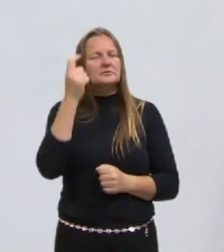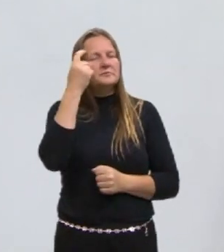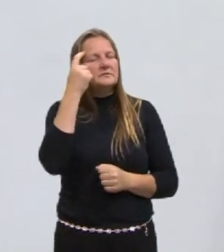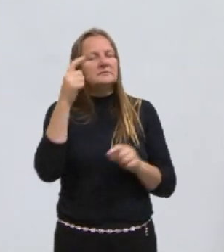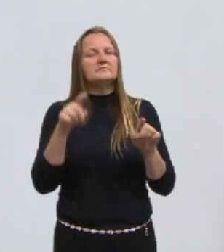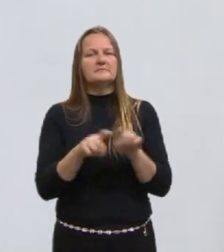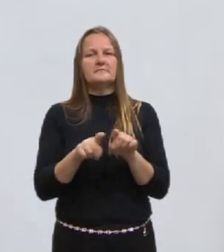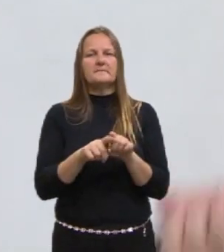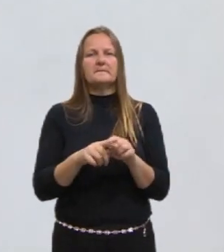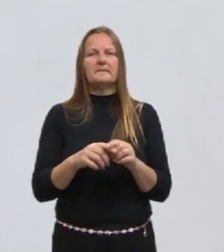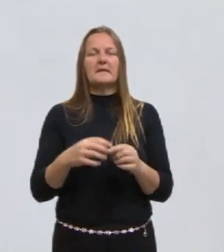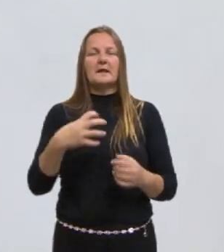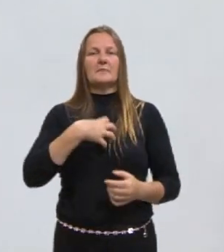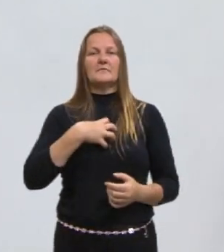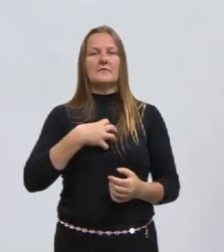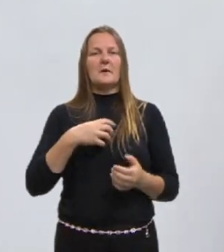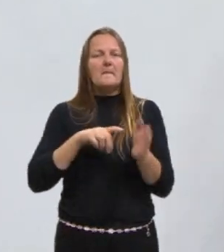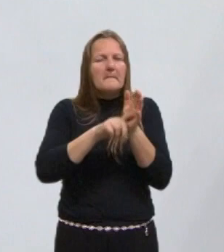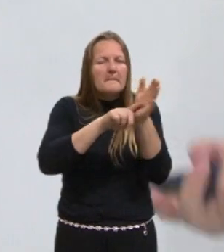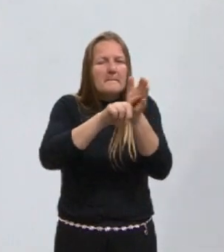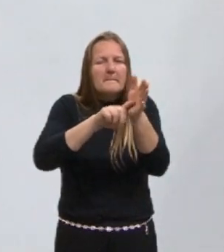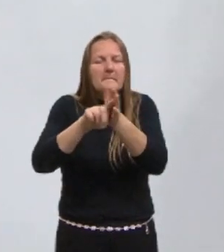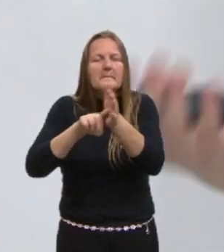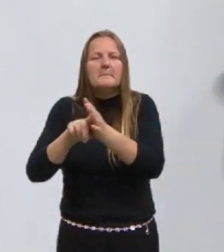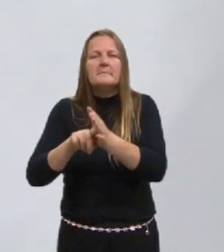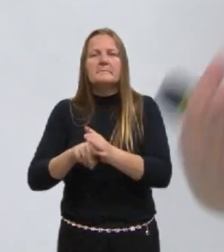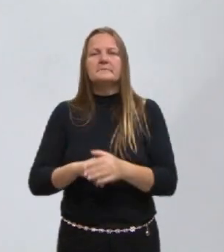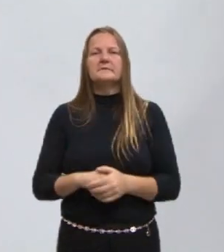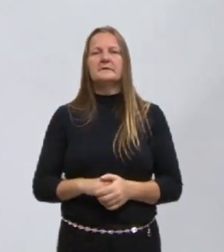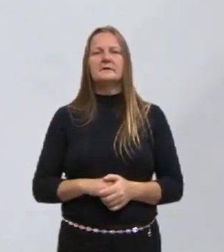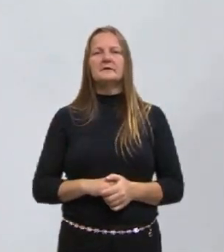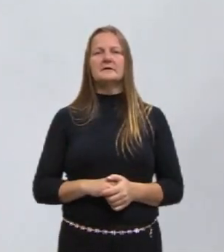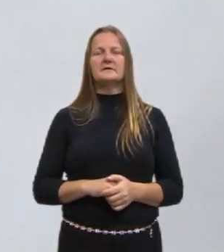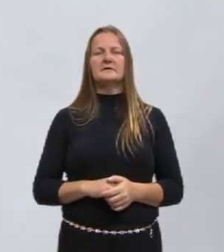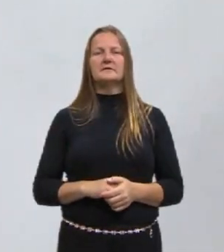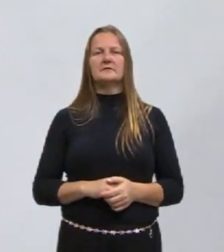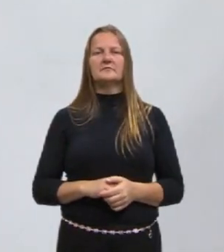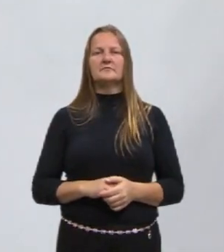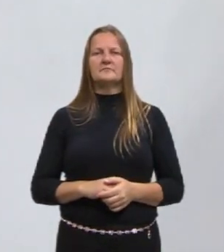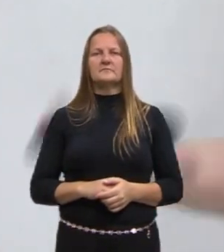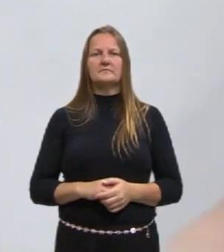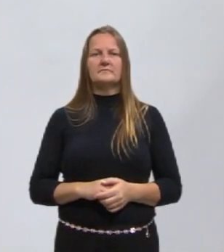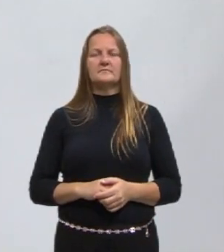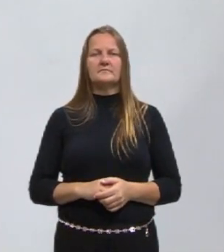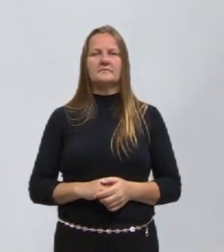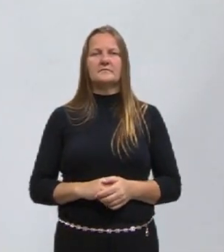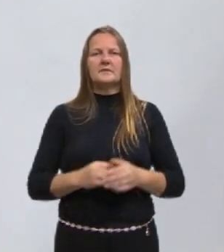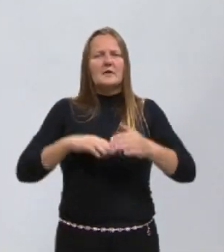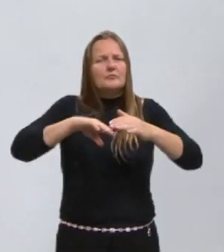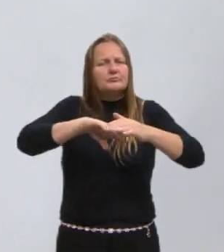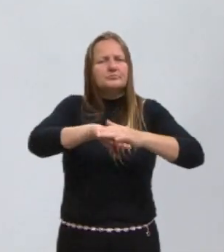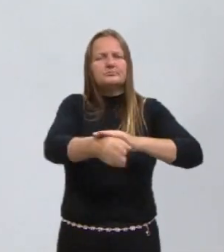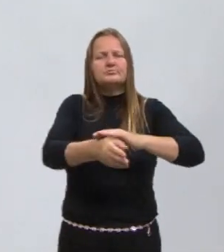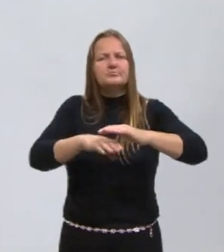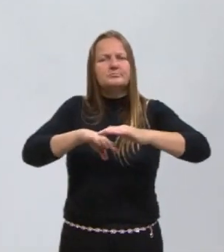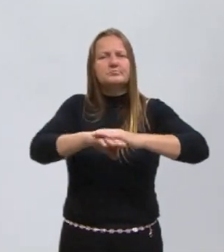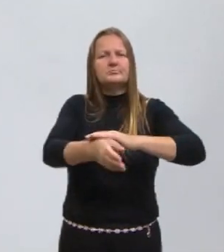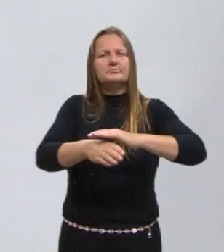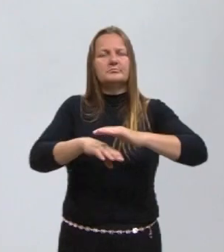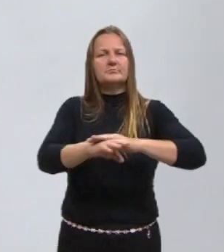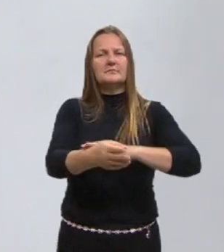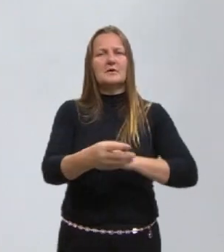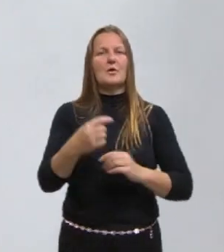também como uma forma de fazer pesquisa, né? Fazer uma replicação de outra pesquisa, adaptar conforme for